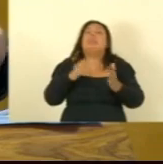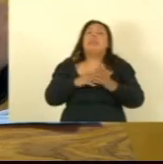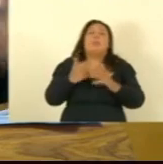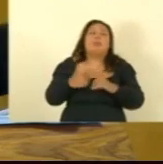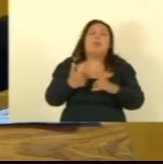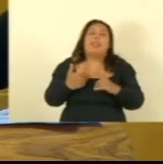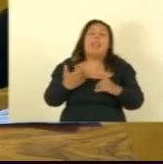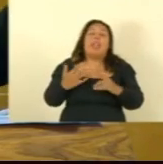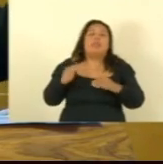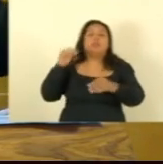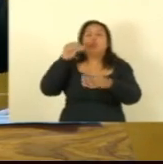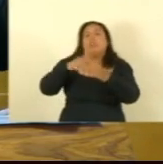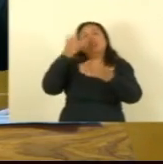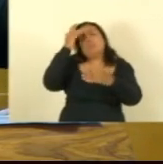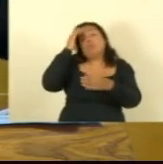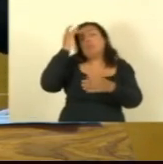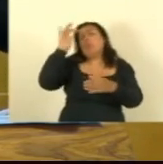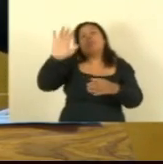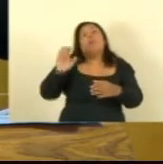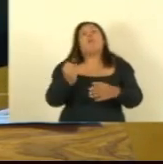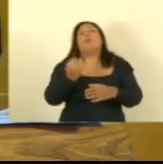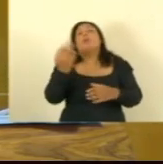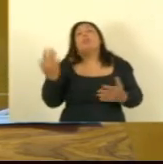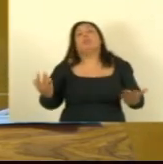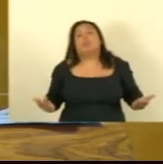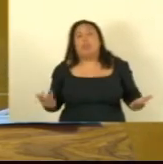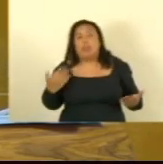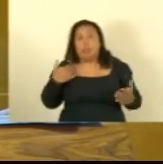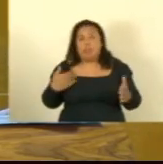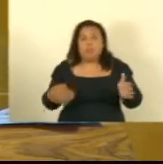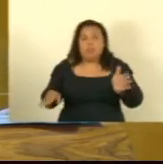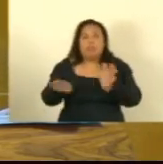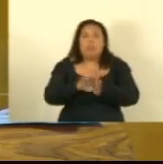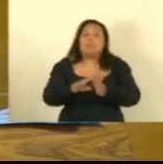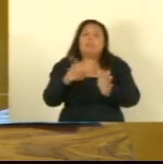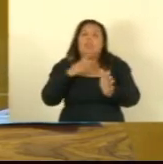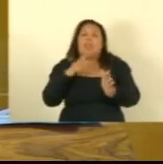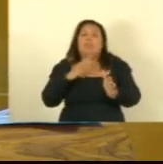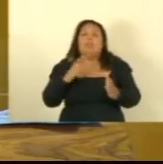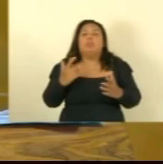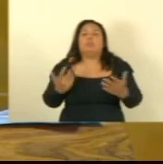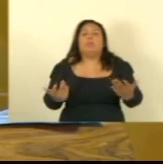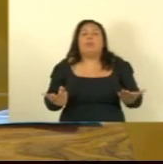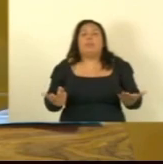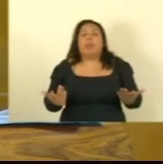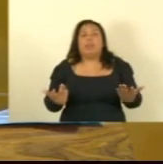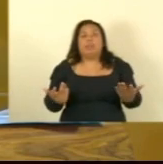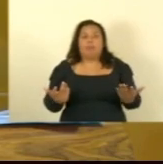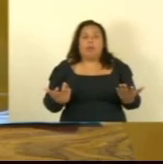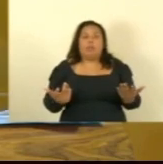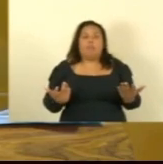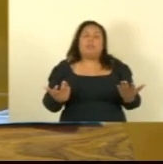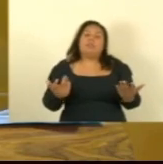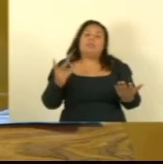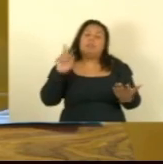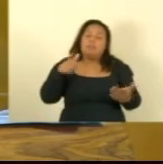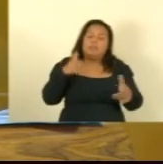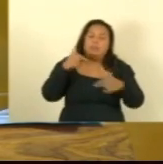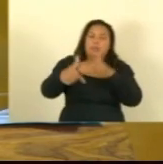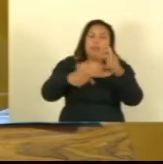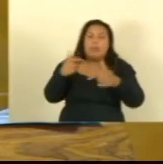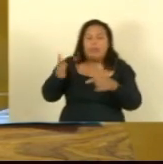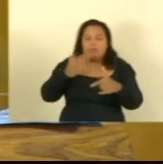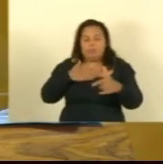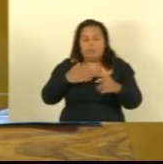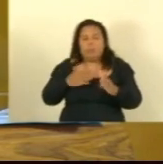não sei quanto tempo, eu entrei aqui para trabalhar no meu mandato,